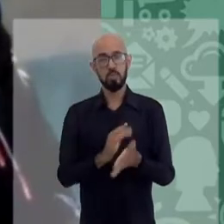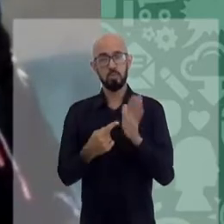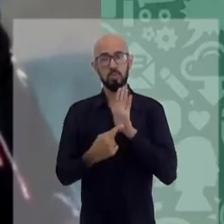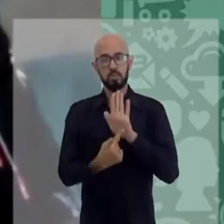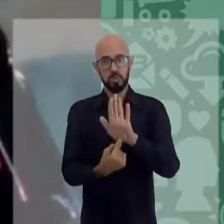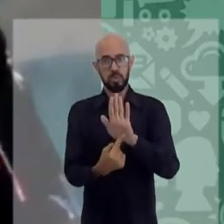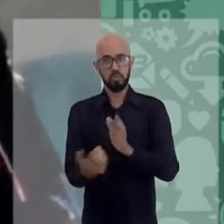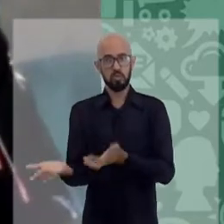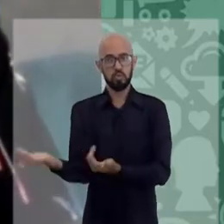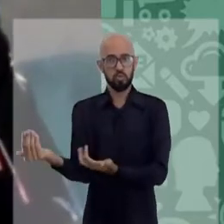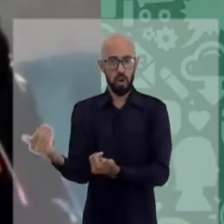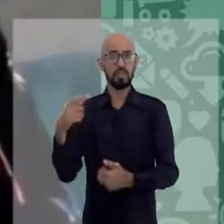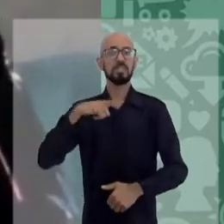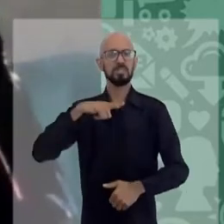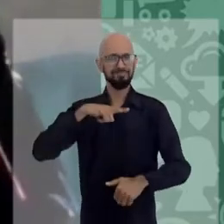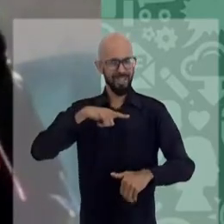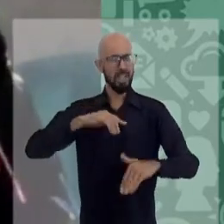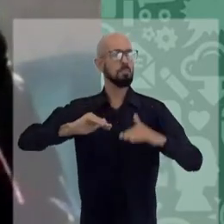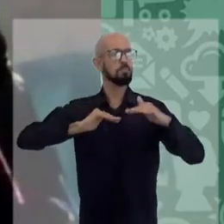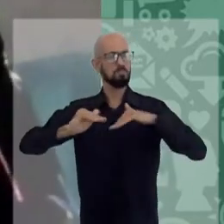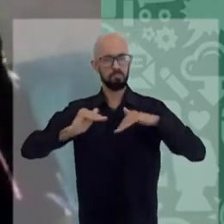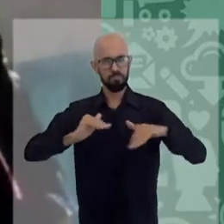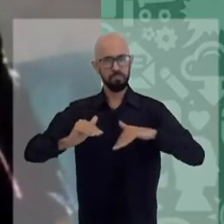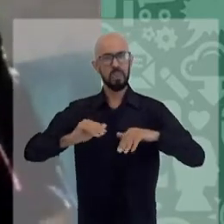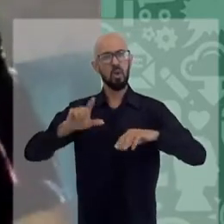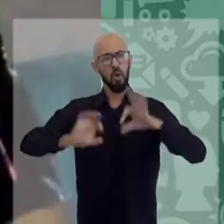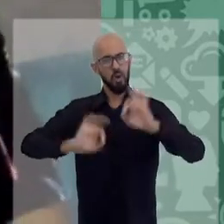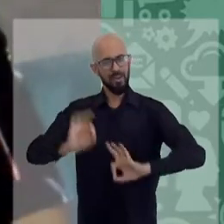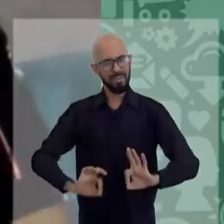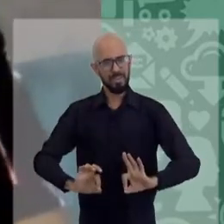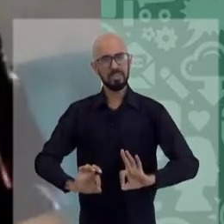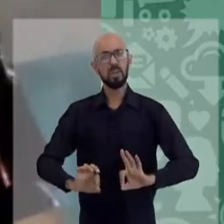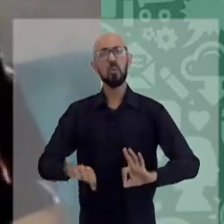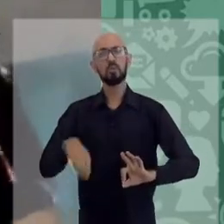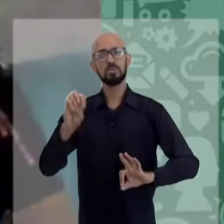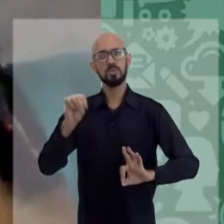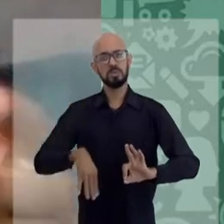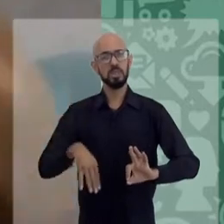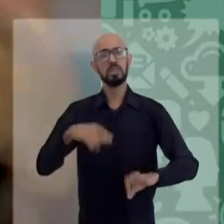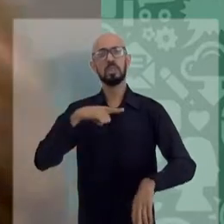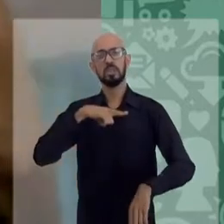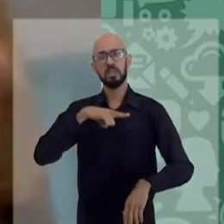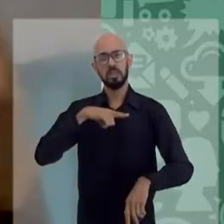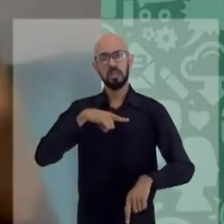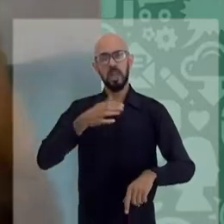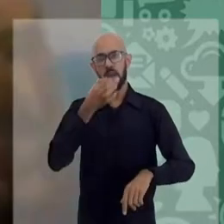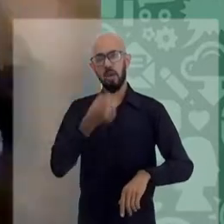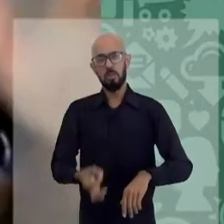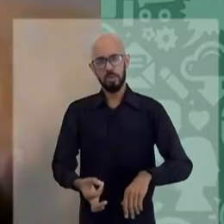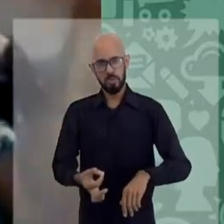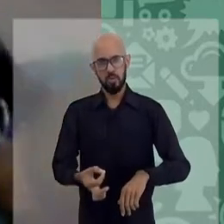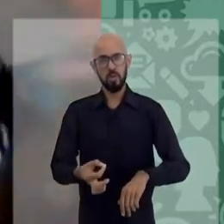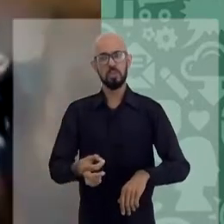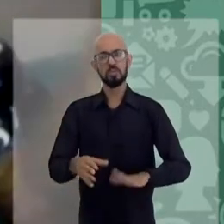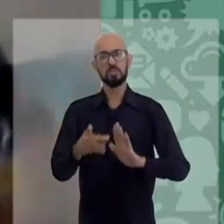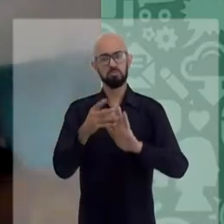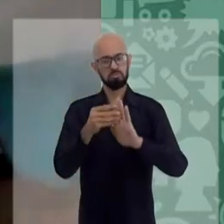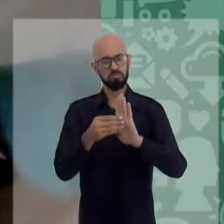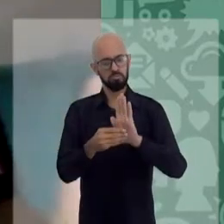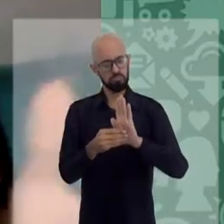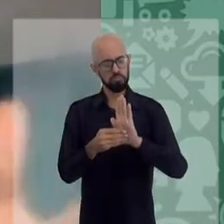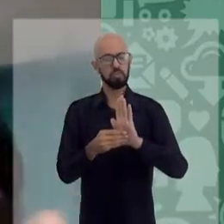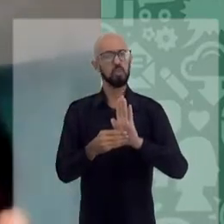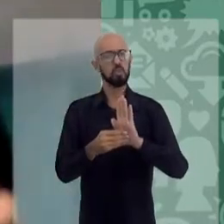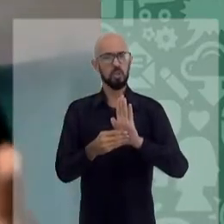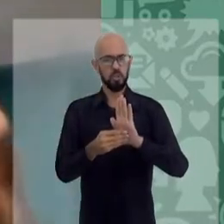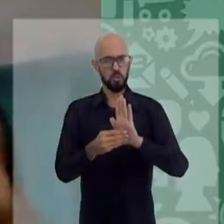mostrando que esses jovens eles estão mobilizados, eles estão articulados e eles estão muito, muito bem posicionados em relação às pautas e demandas